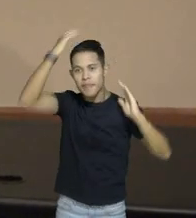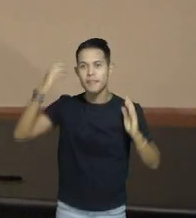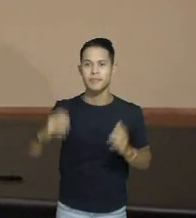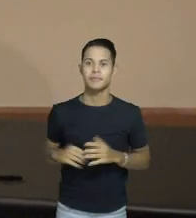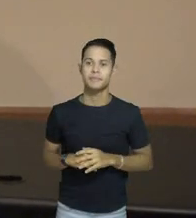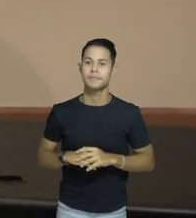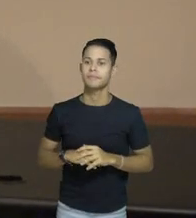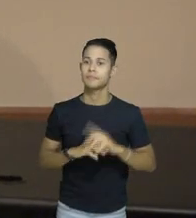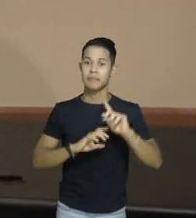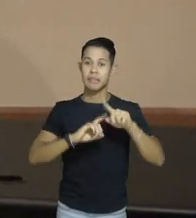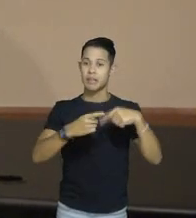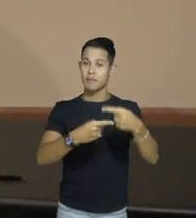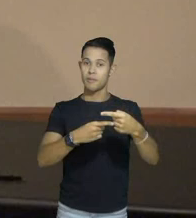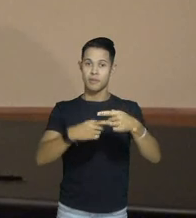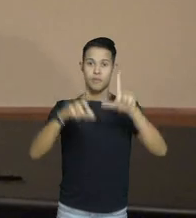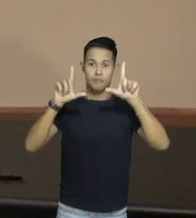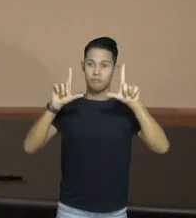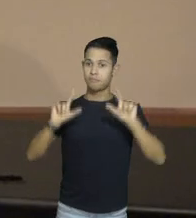desliga,